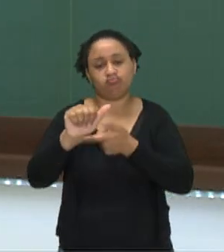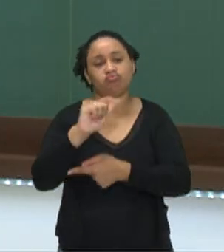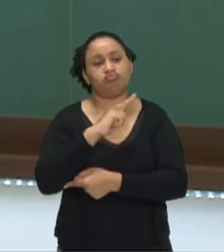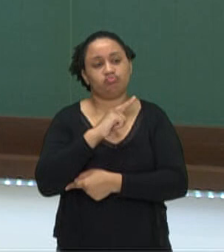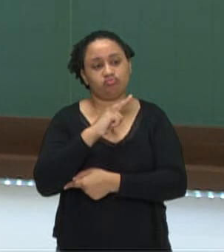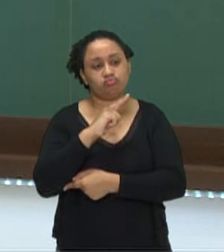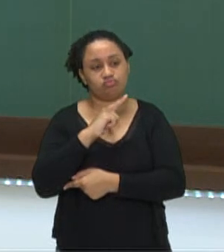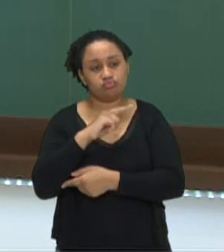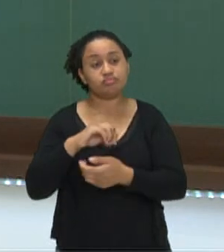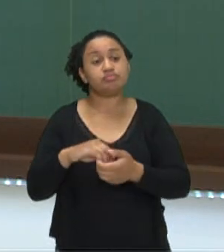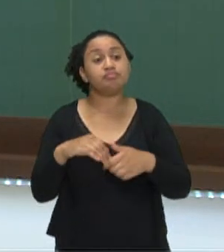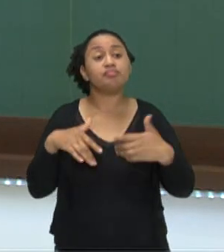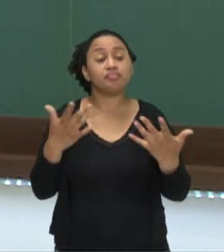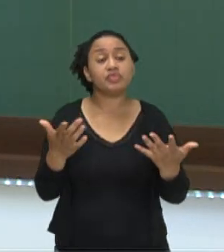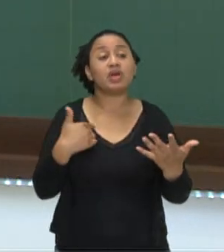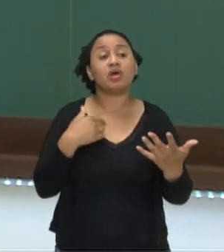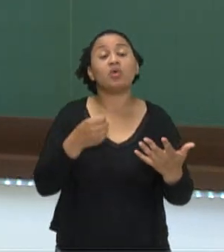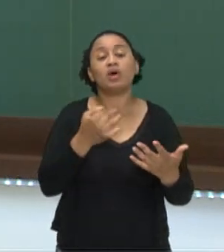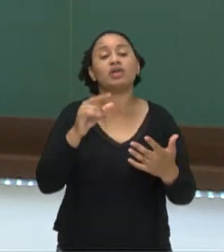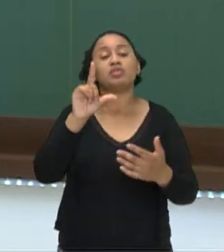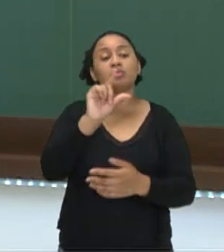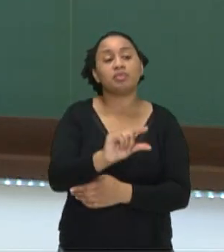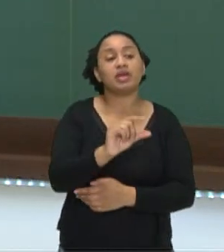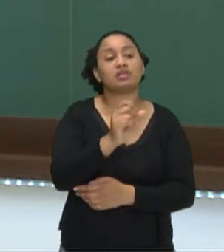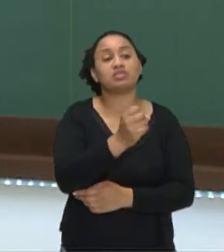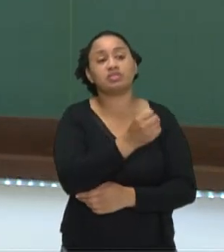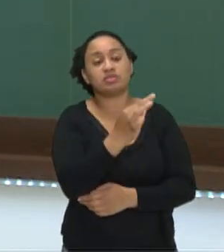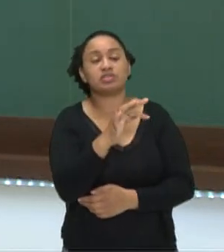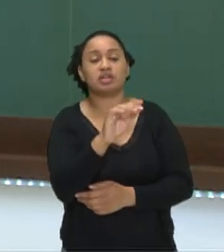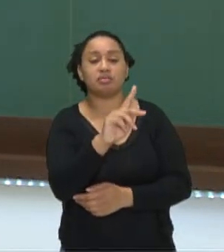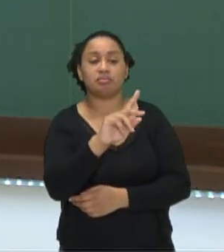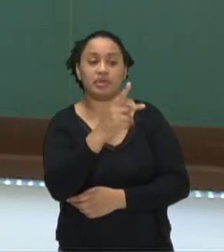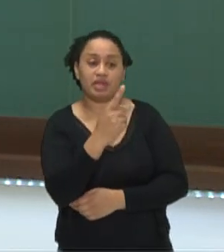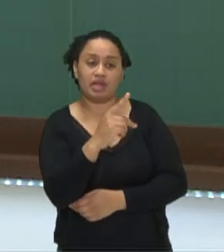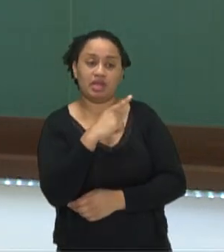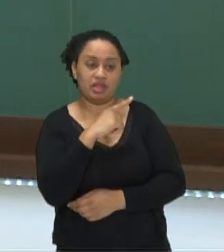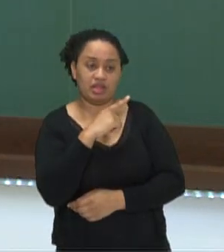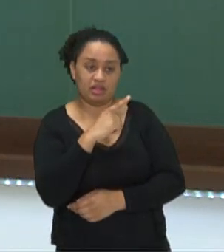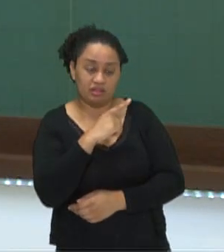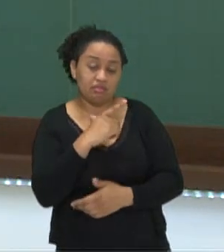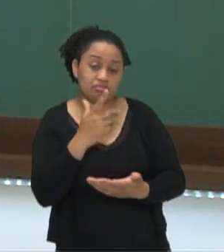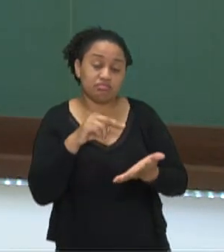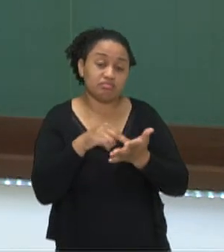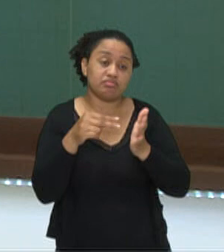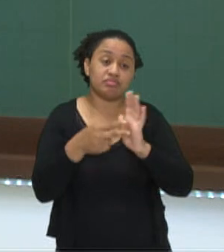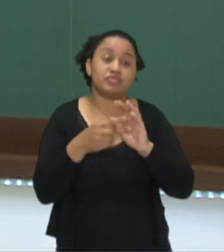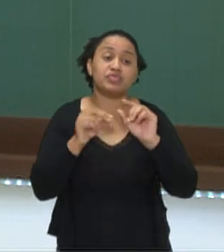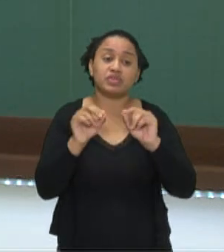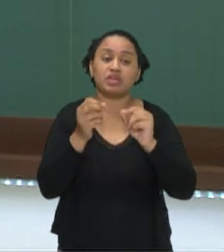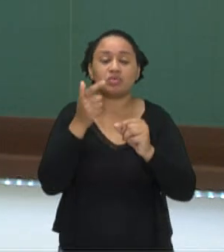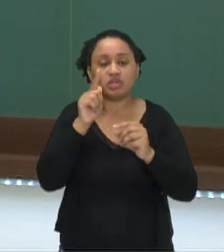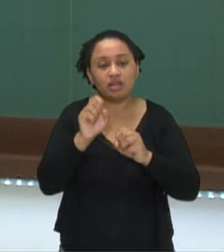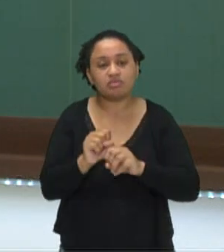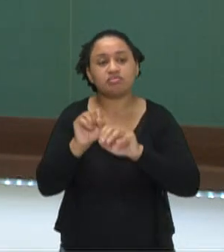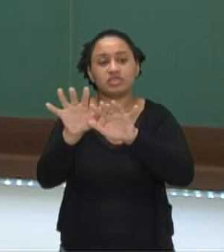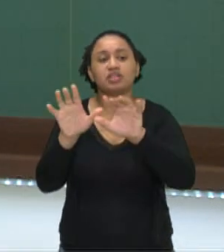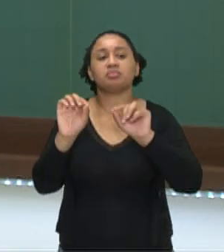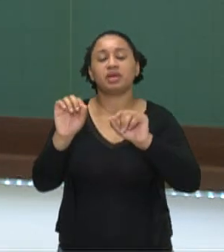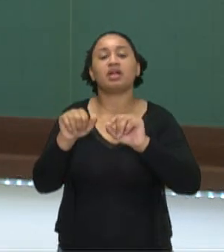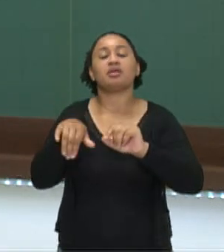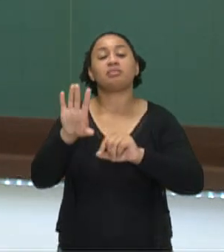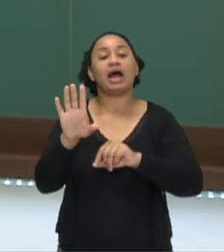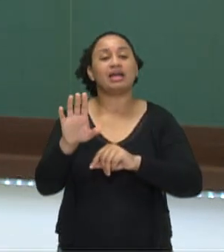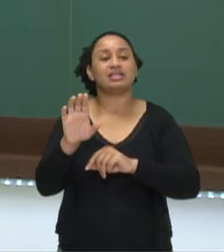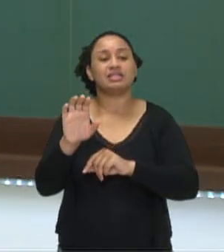substância, tá? E aí, quanto menor o pH de uma substância, significa que ela libera